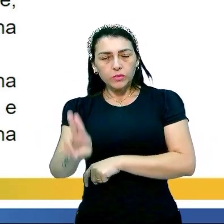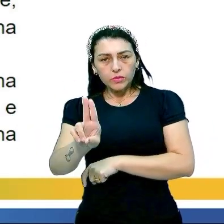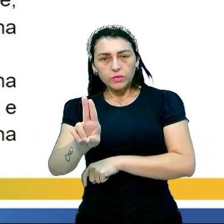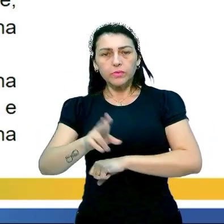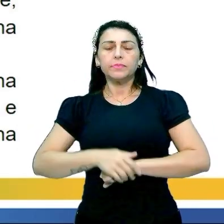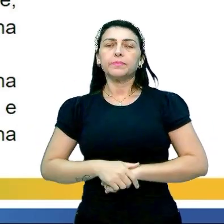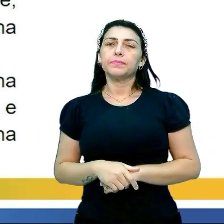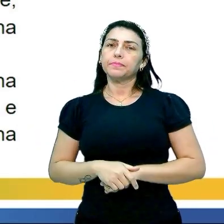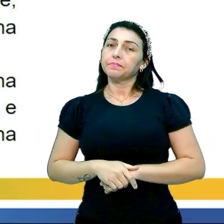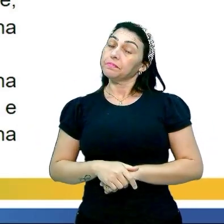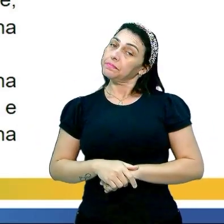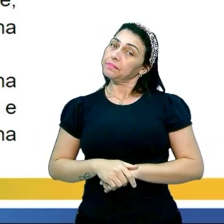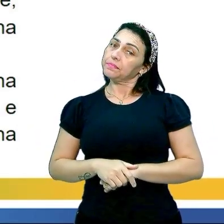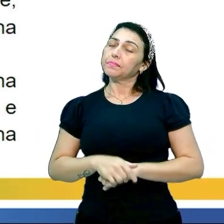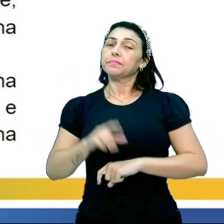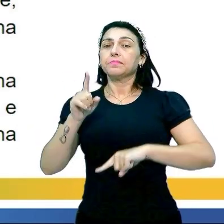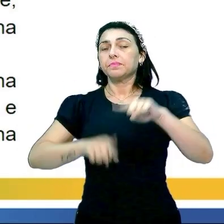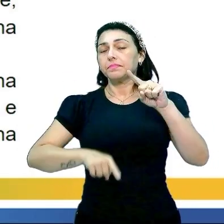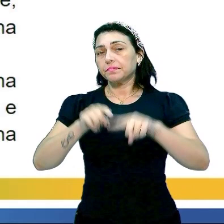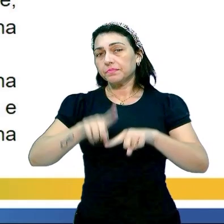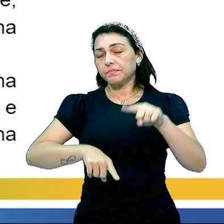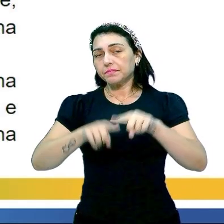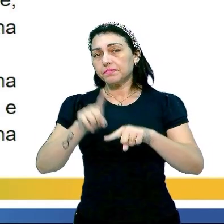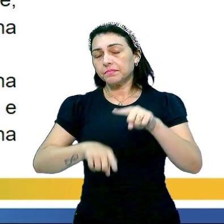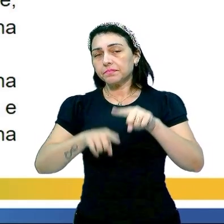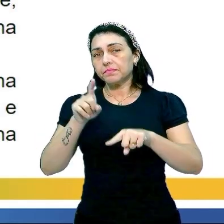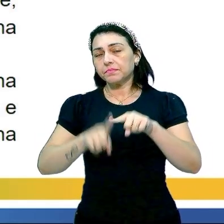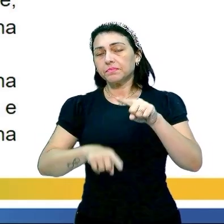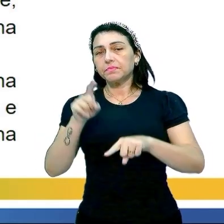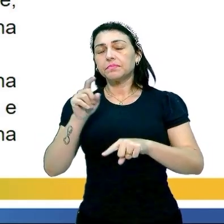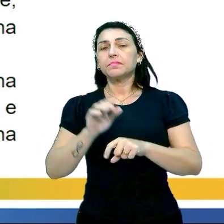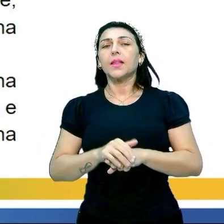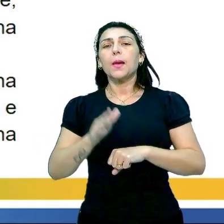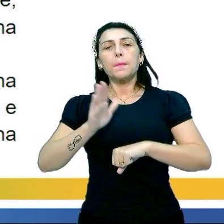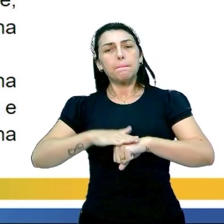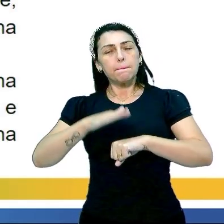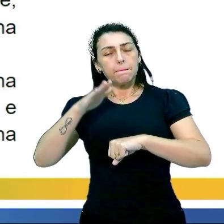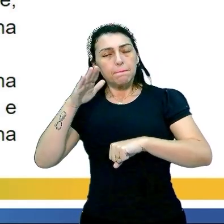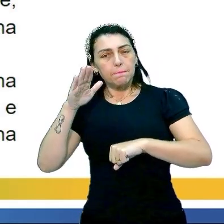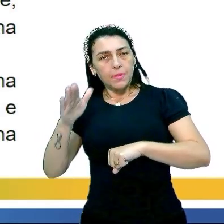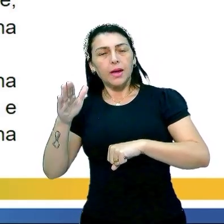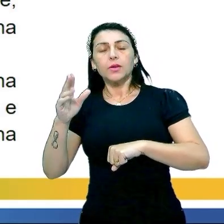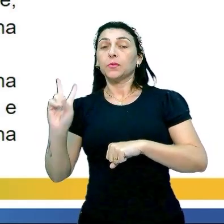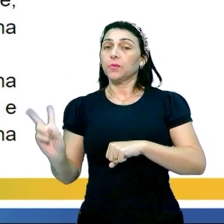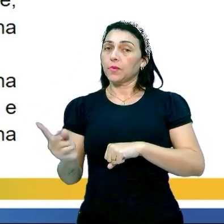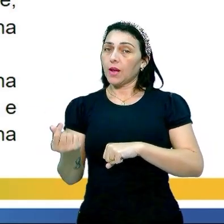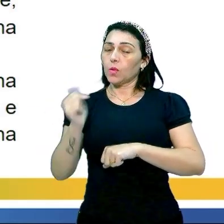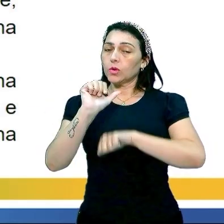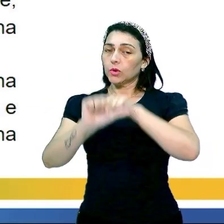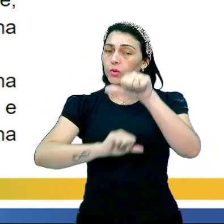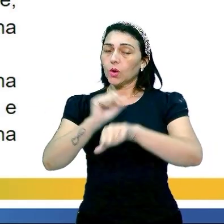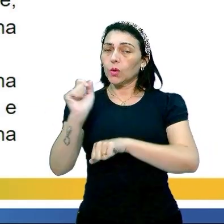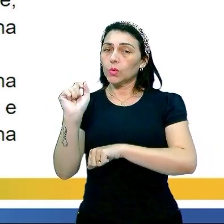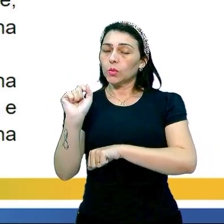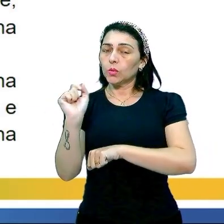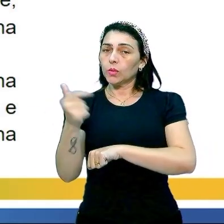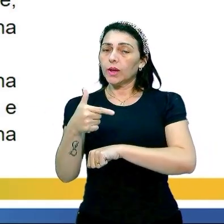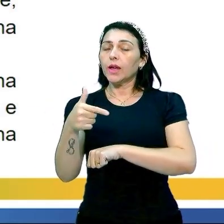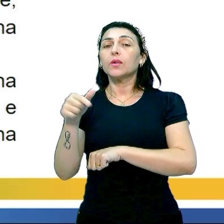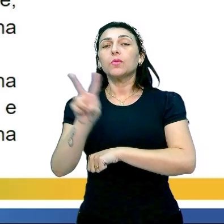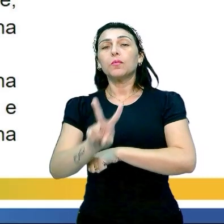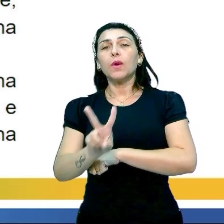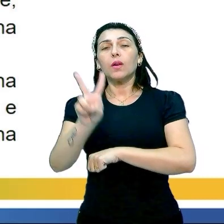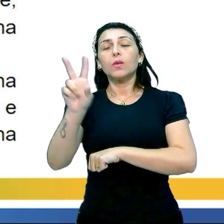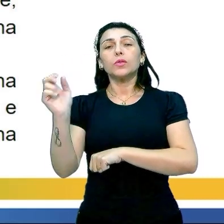valor de uso. Bom, a mercadoria ela está muito mais relacionada com o valor de troca do que com o valor de